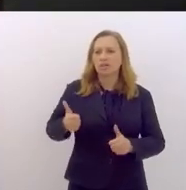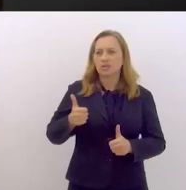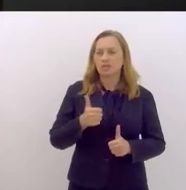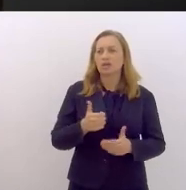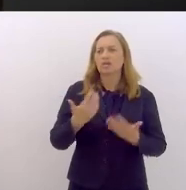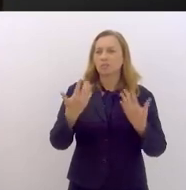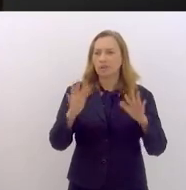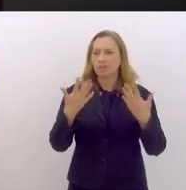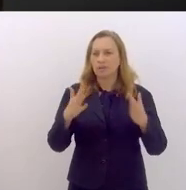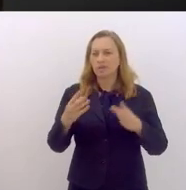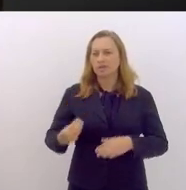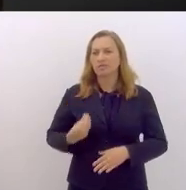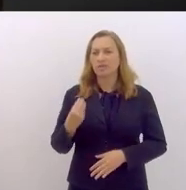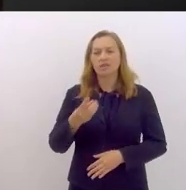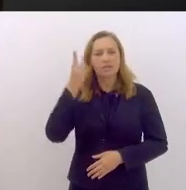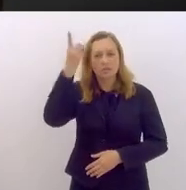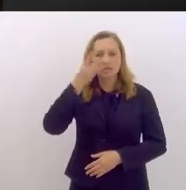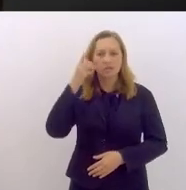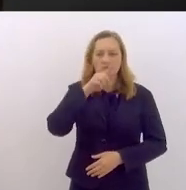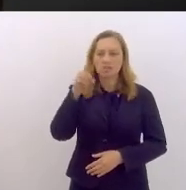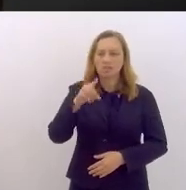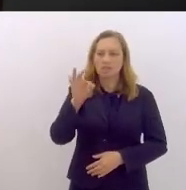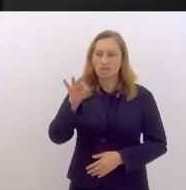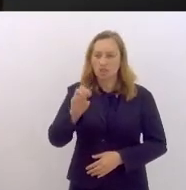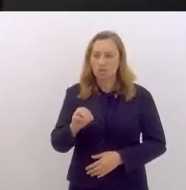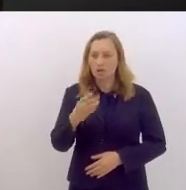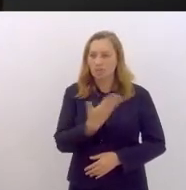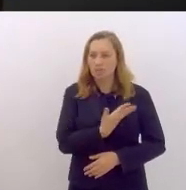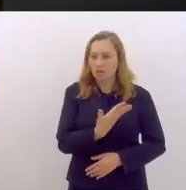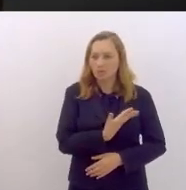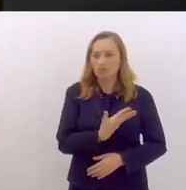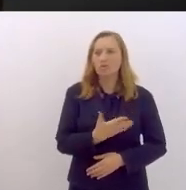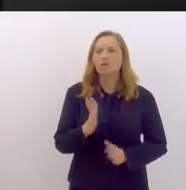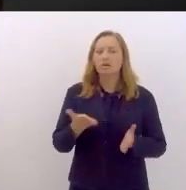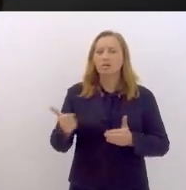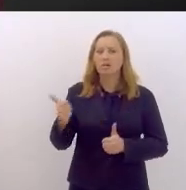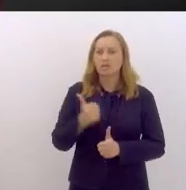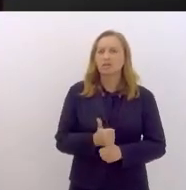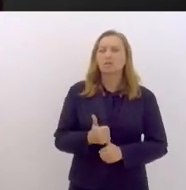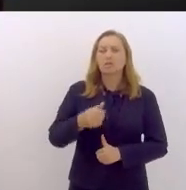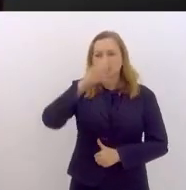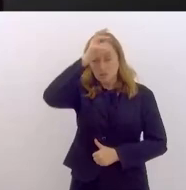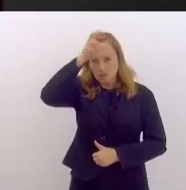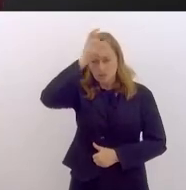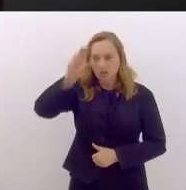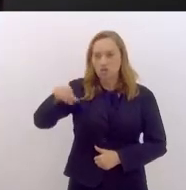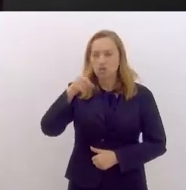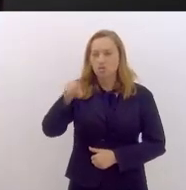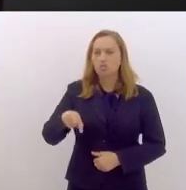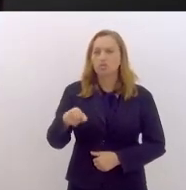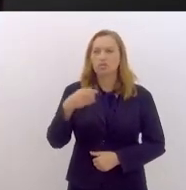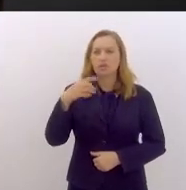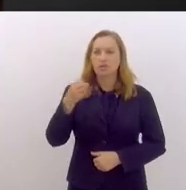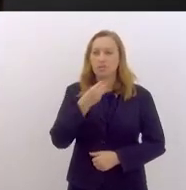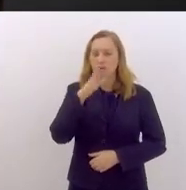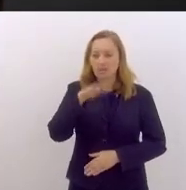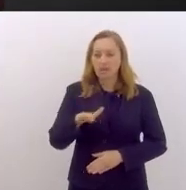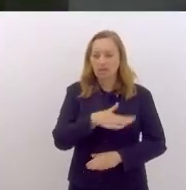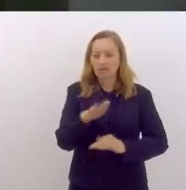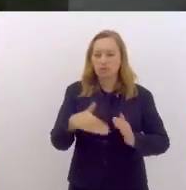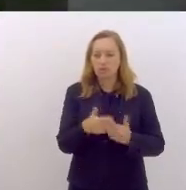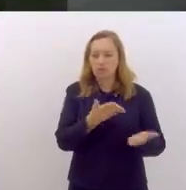Primeiro, saudar a presença do deputado Zito, nosso amigo. Passar a presidência aqui, deputada Tia Ju. Boa tarde a todas e